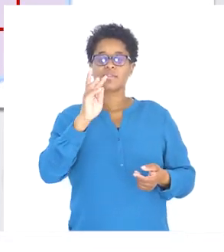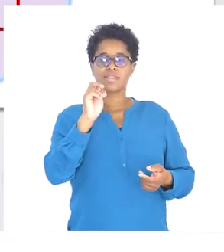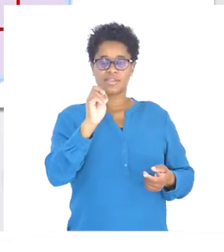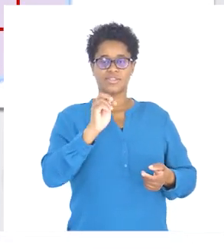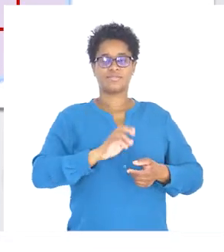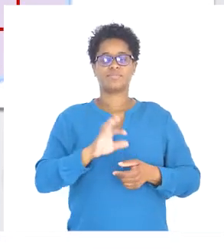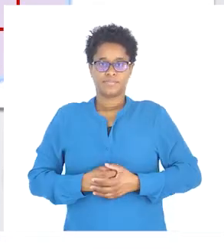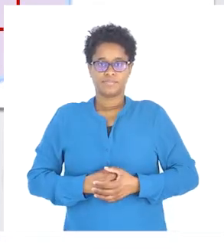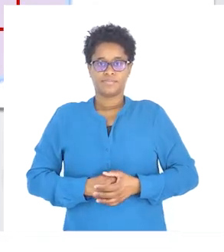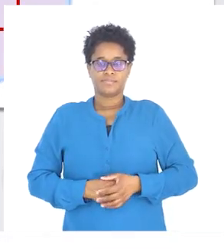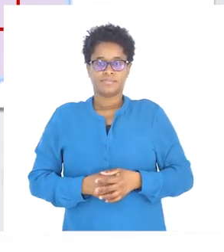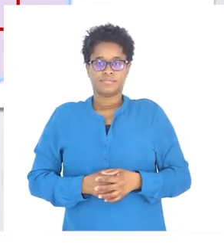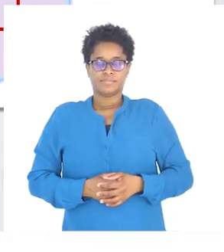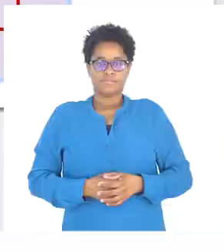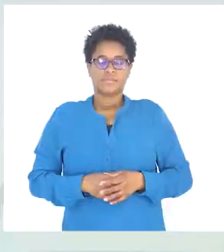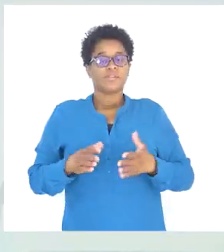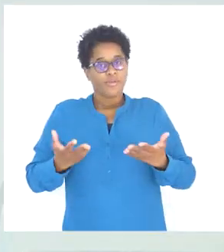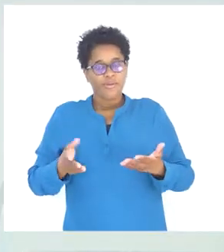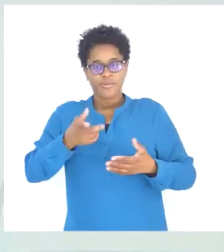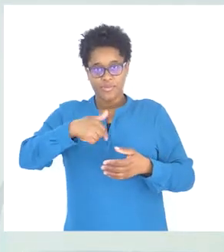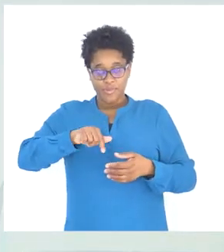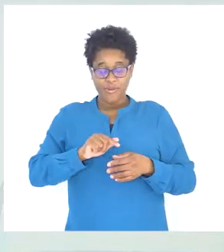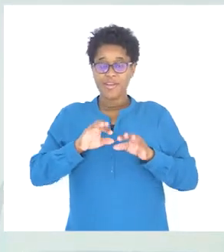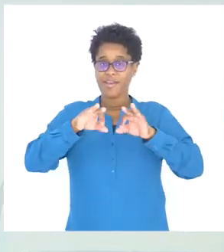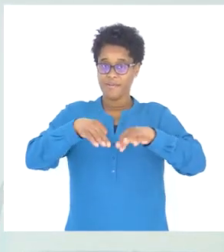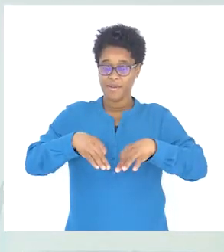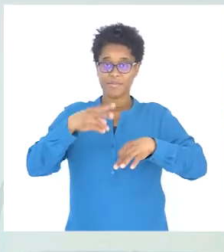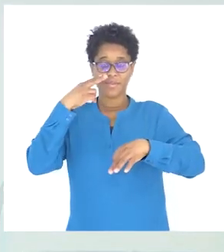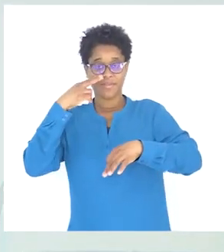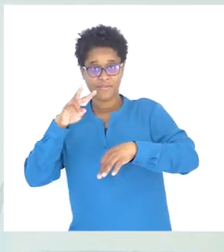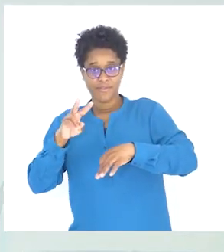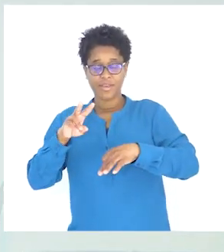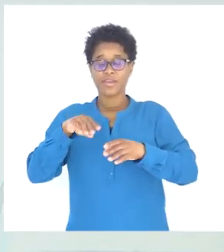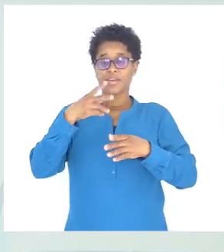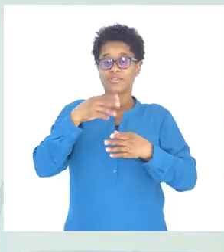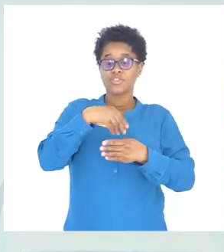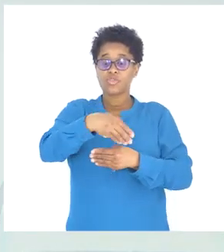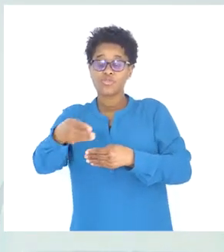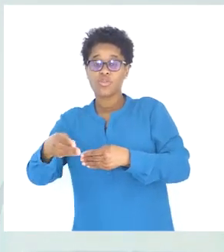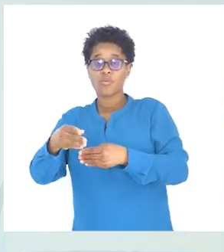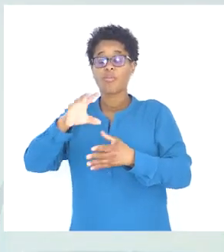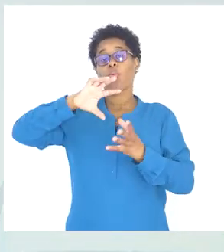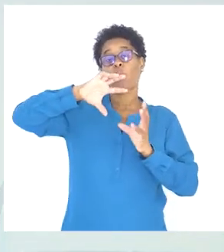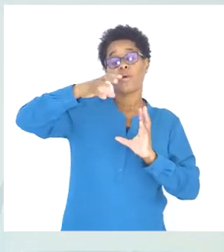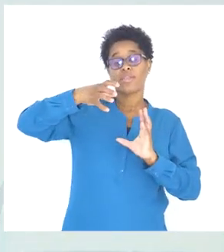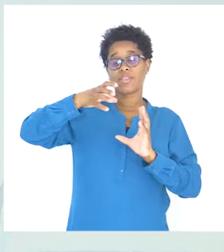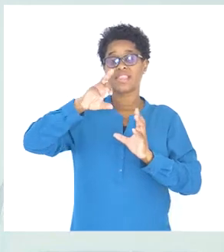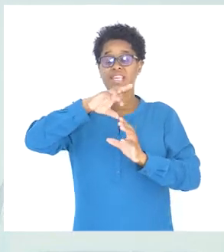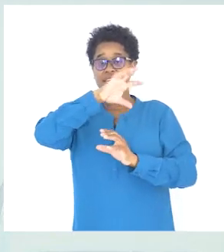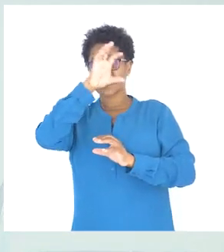31,3. Portanto, nós acabamos de ver a distribuição por